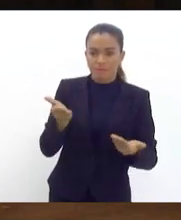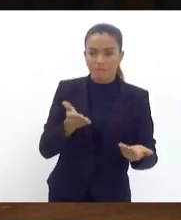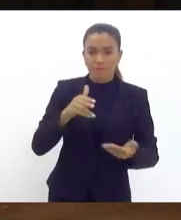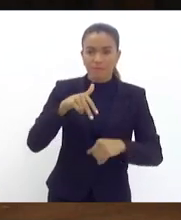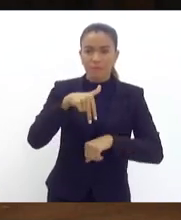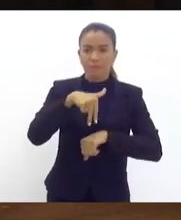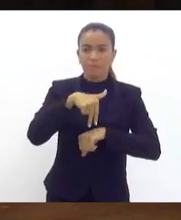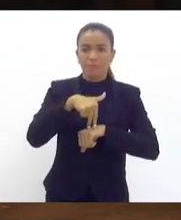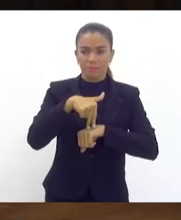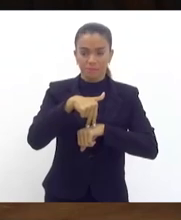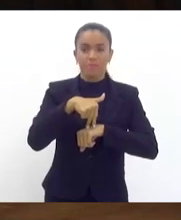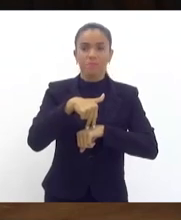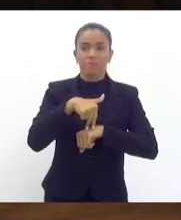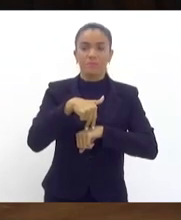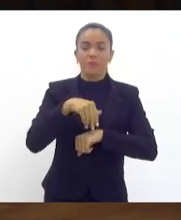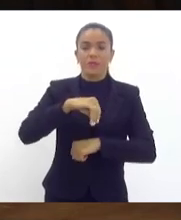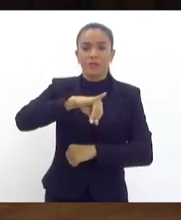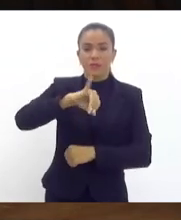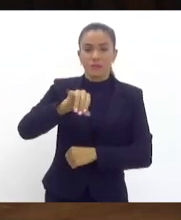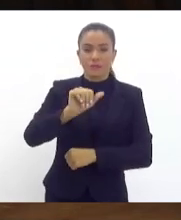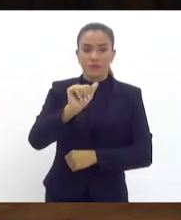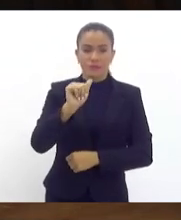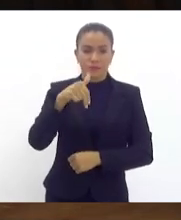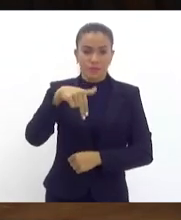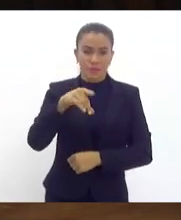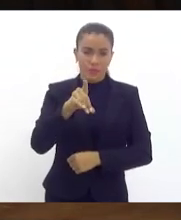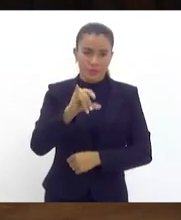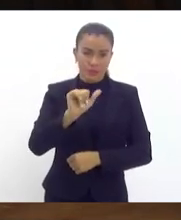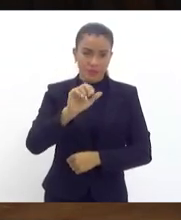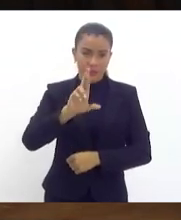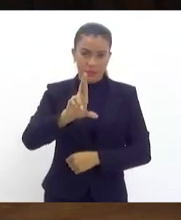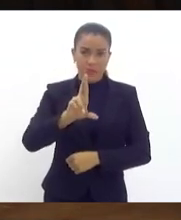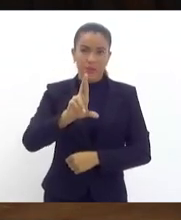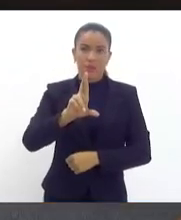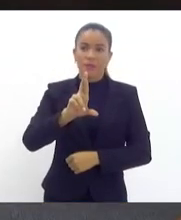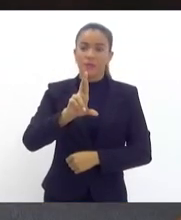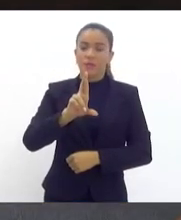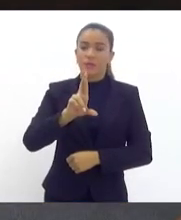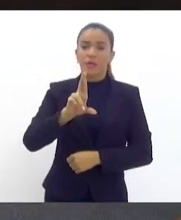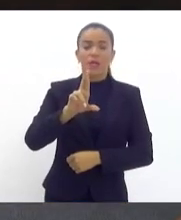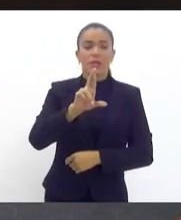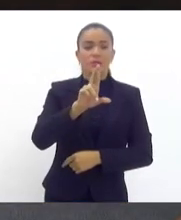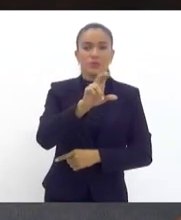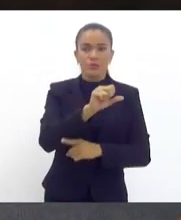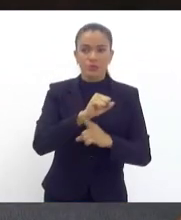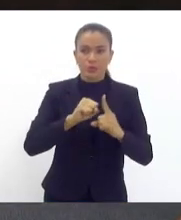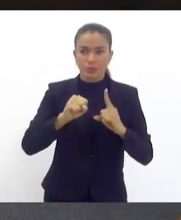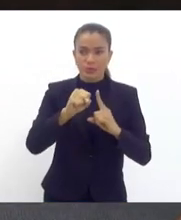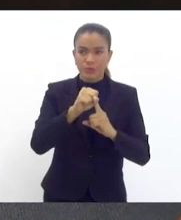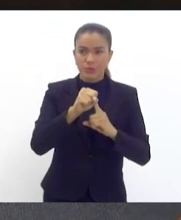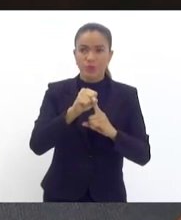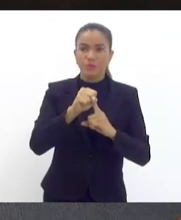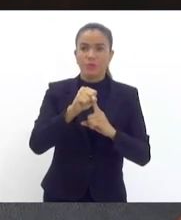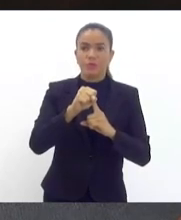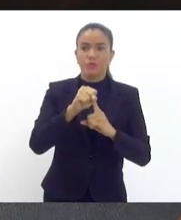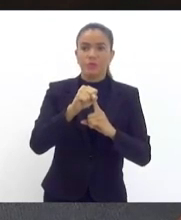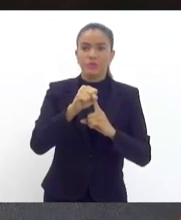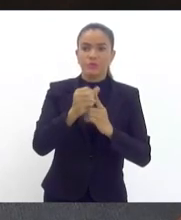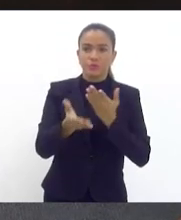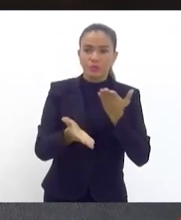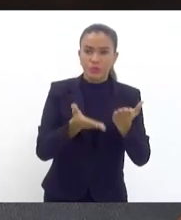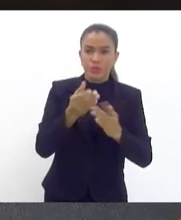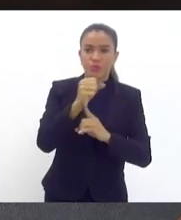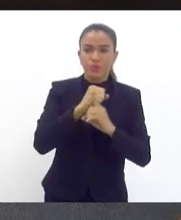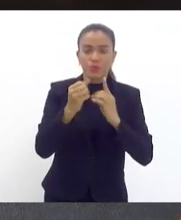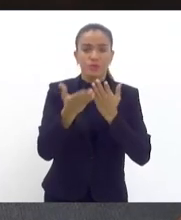Jandir Borges da sociedade de assistência social senhor dispõe também